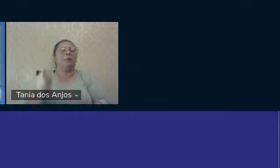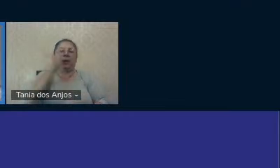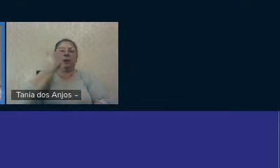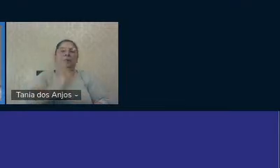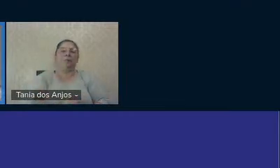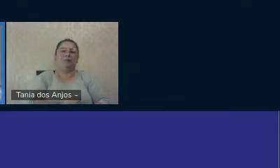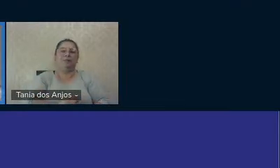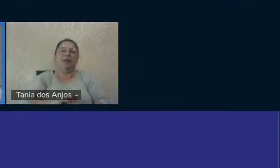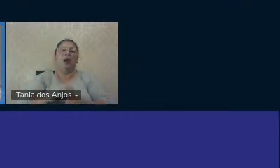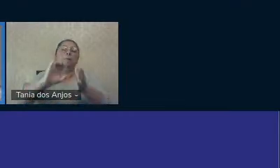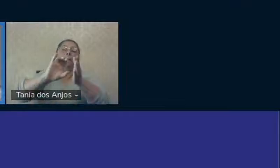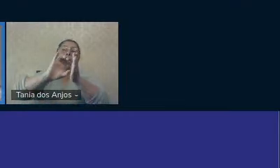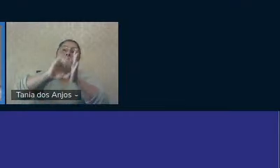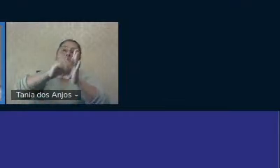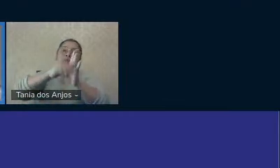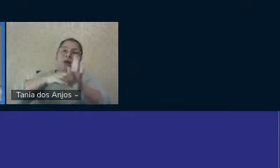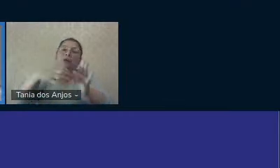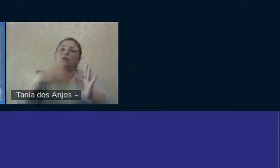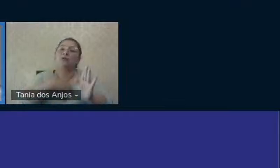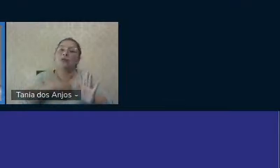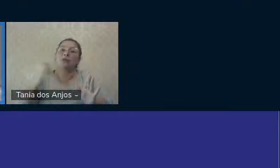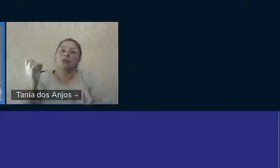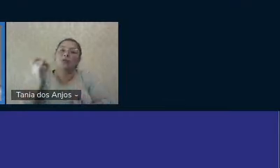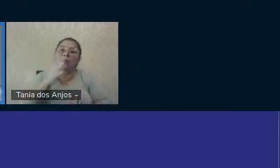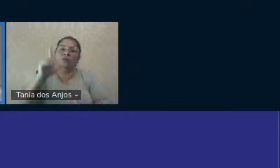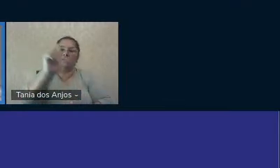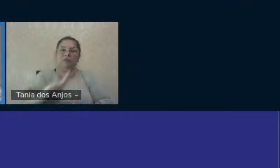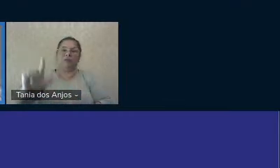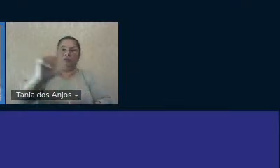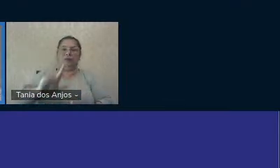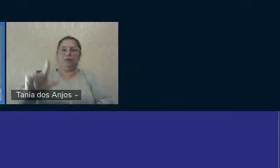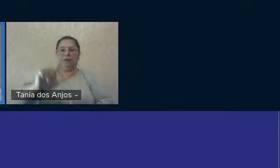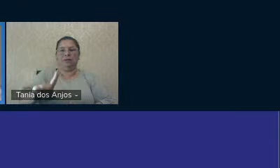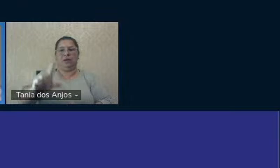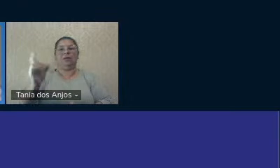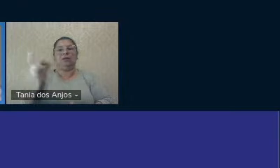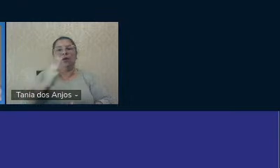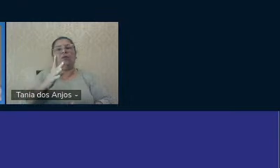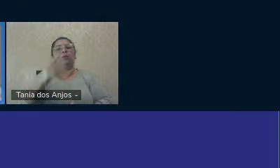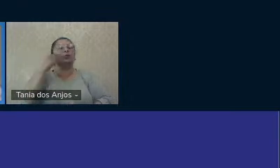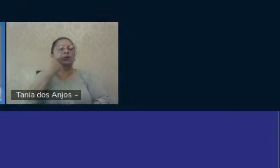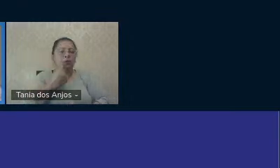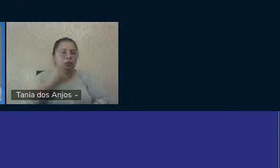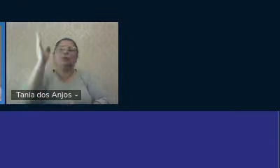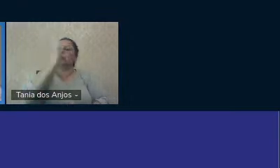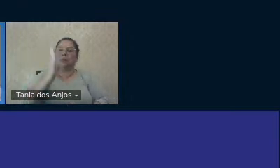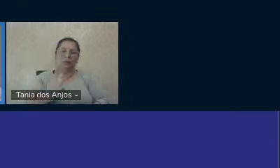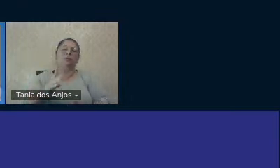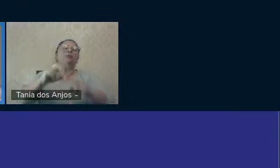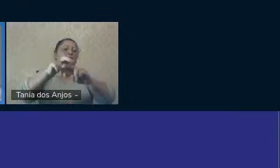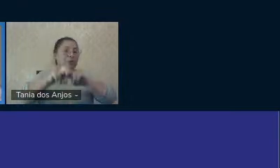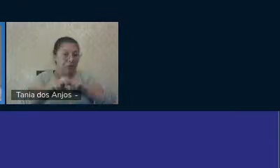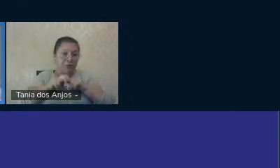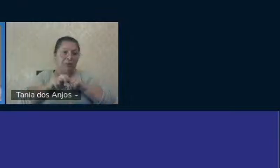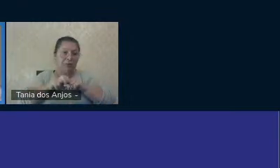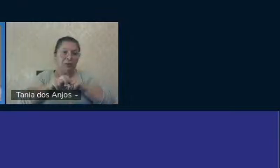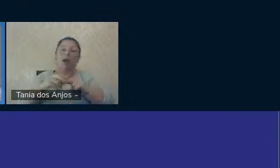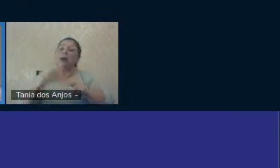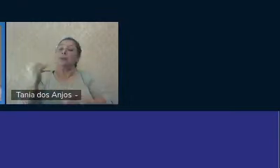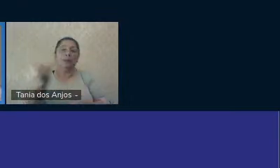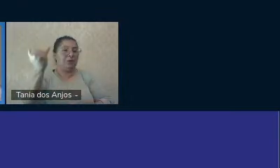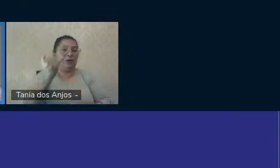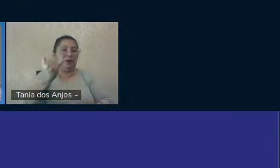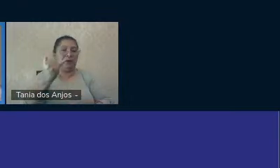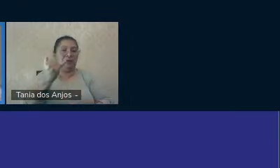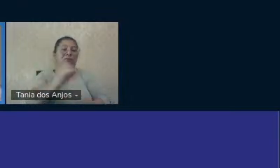conceito, é uma forma nova, né, de literatura, nova aqui para os surdos do Brasil, então por isso que é importante